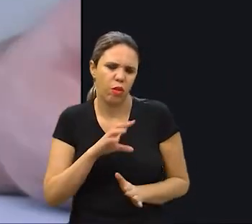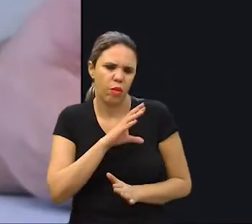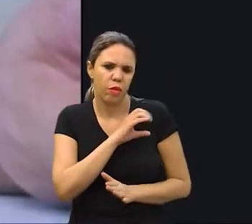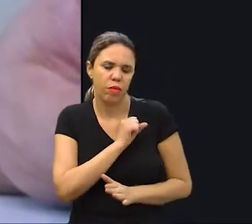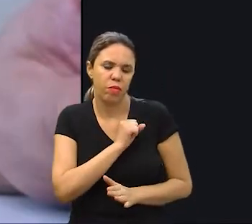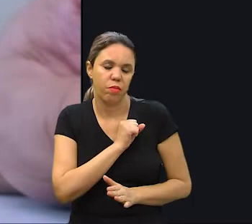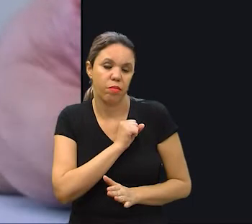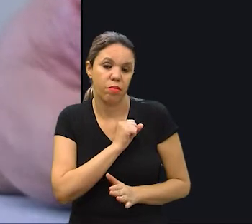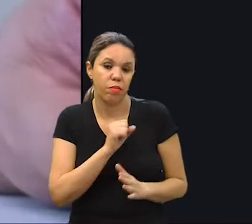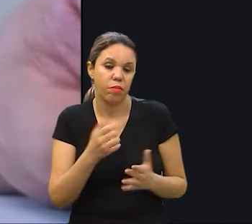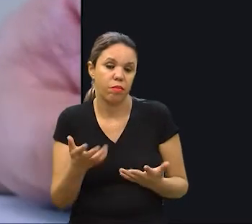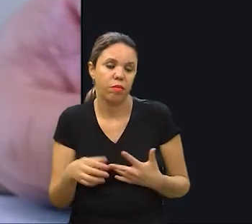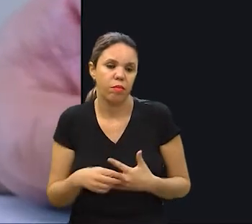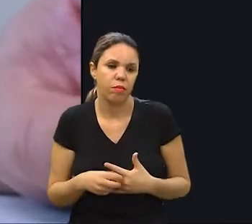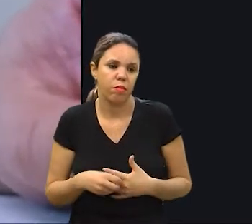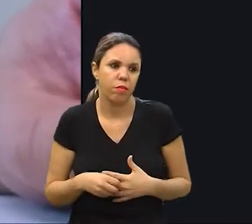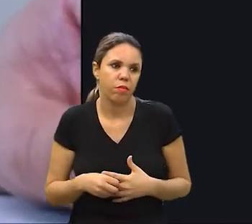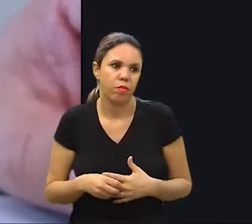amor